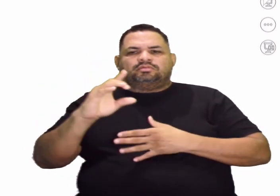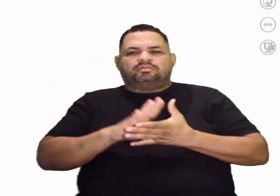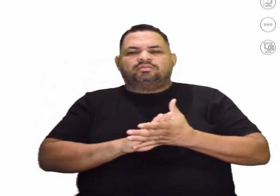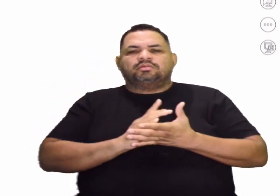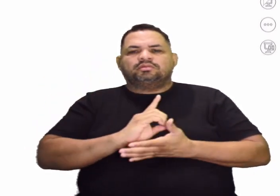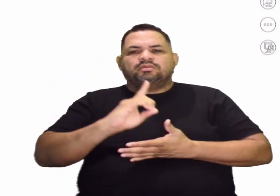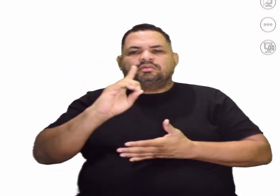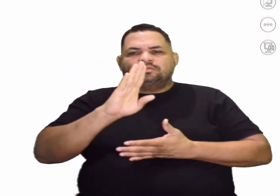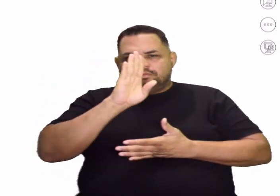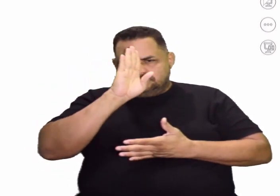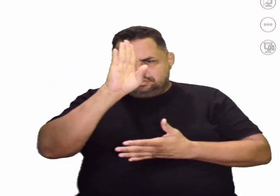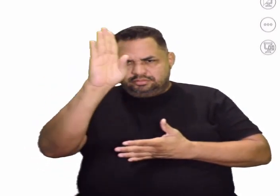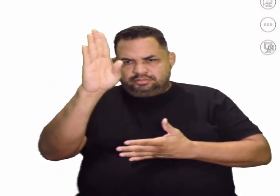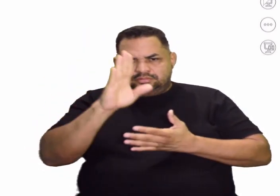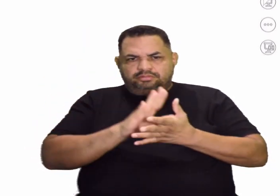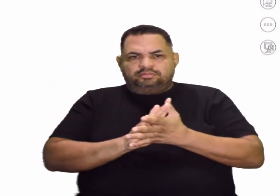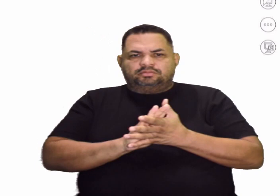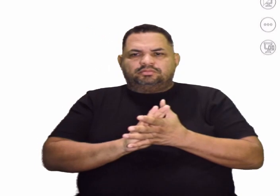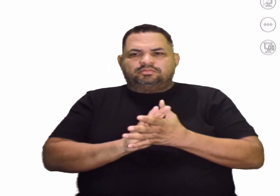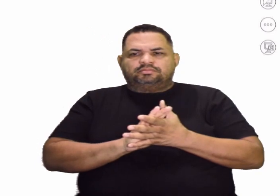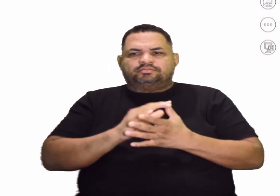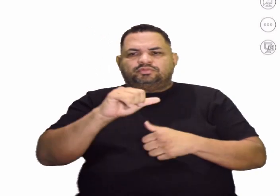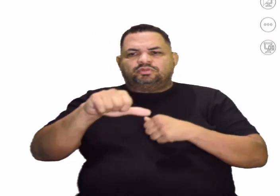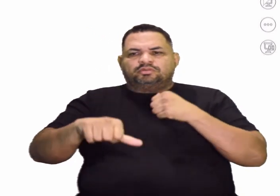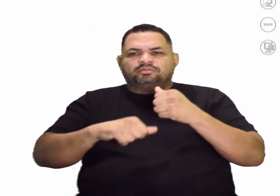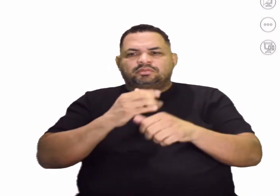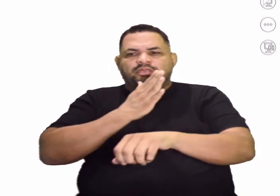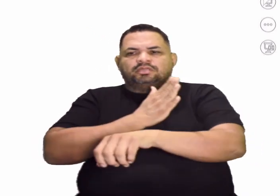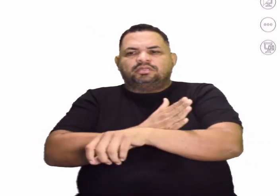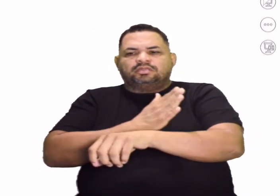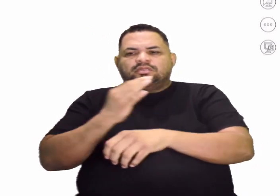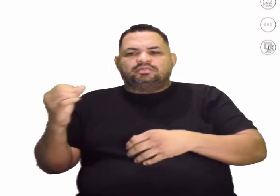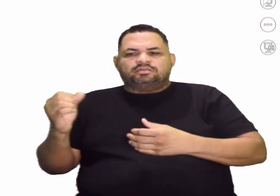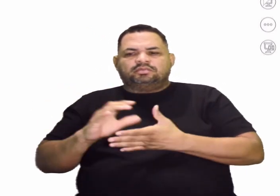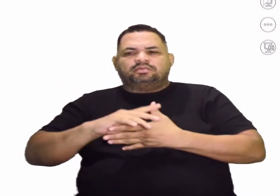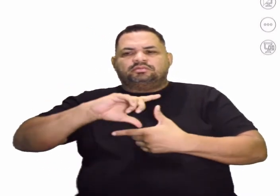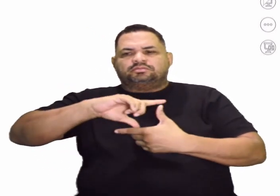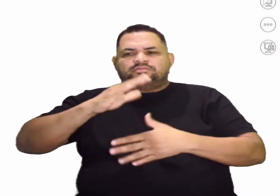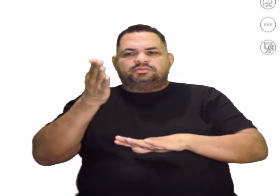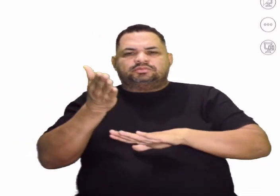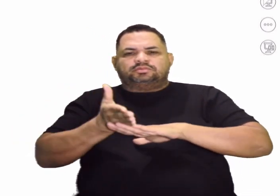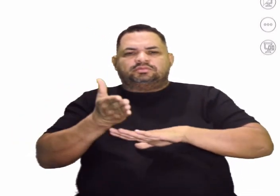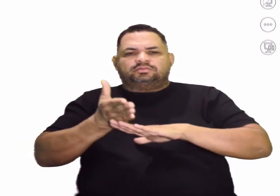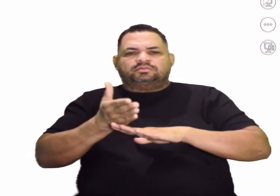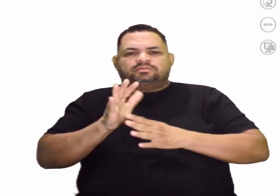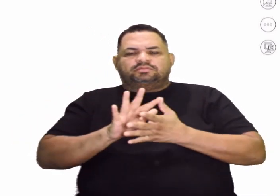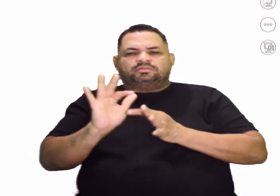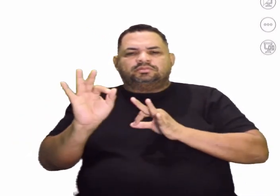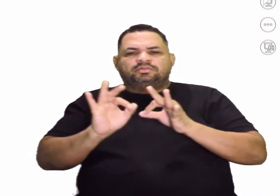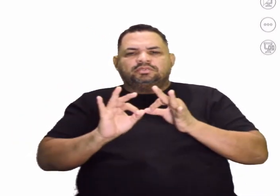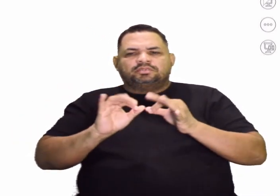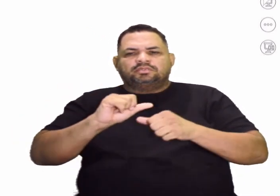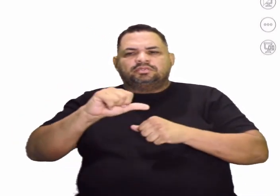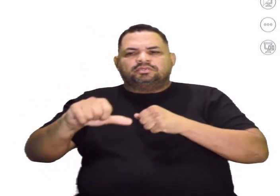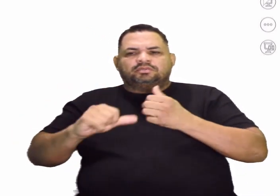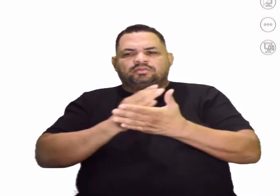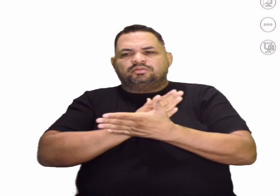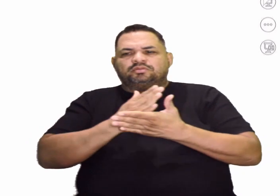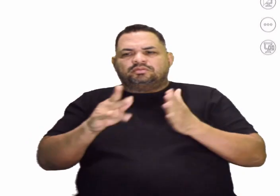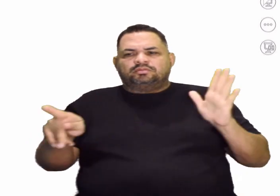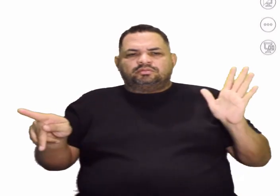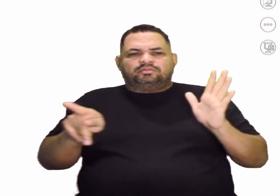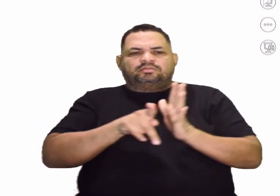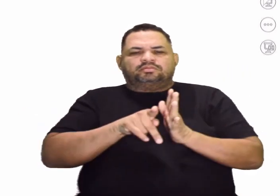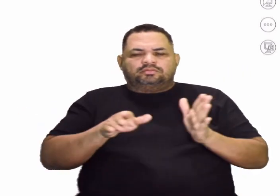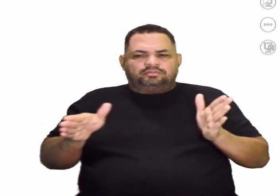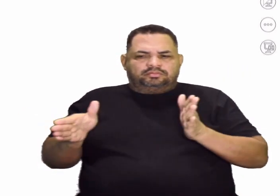Deus. Para a Idade Moderna, apresenta-se como uma longa maturação, iniciada no próprio